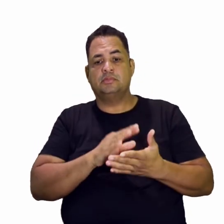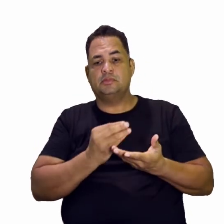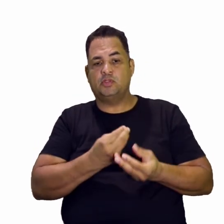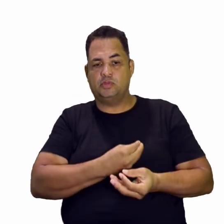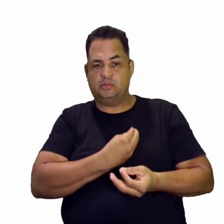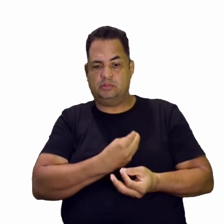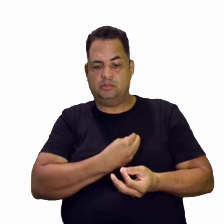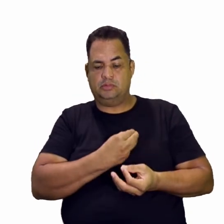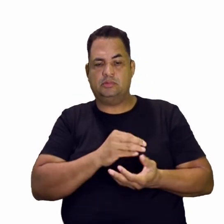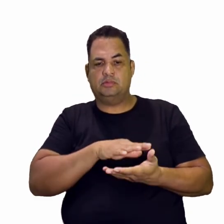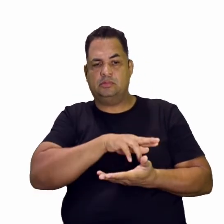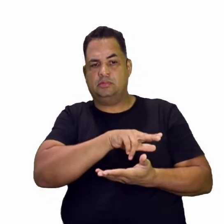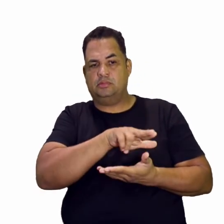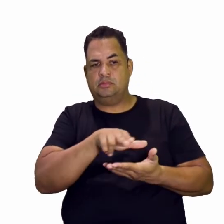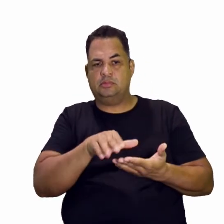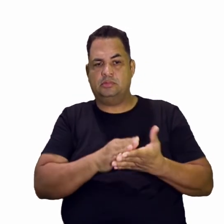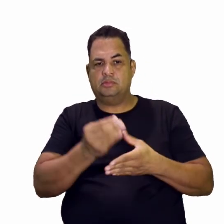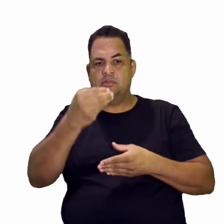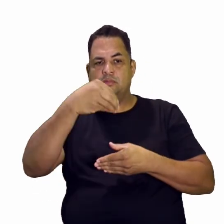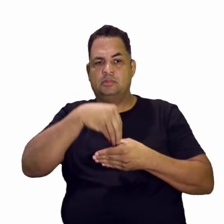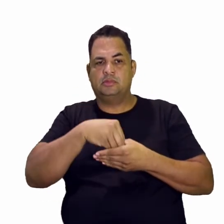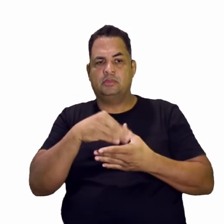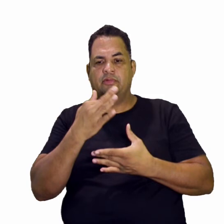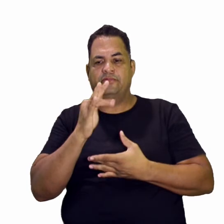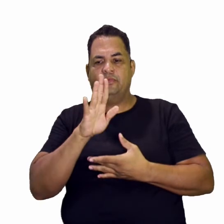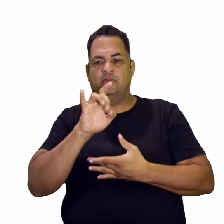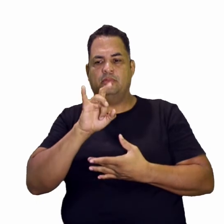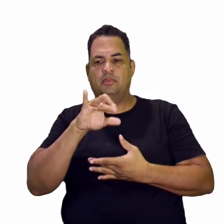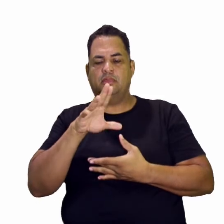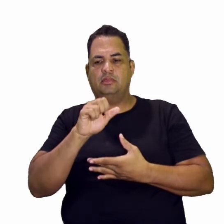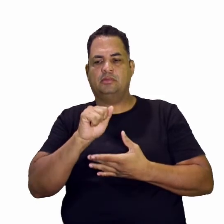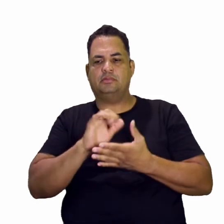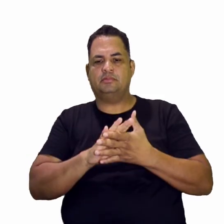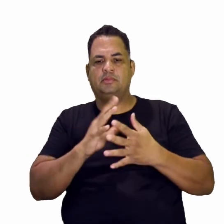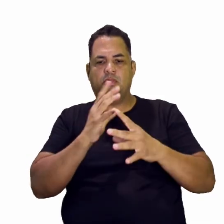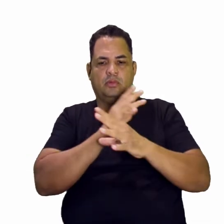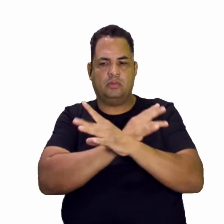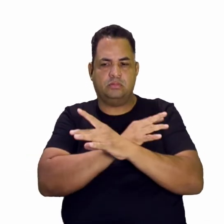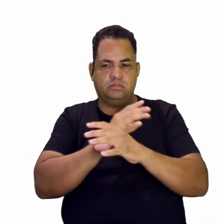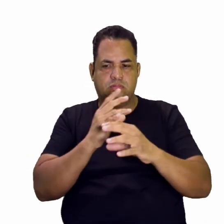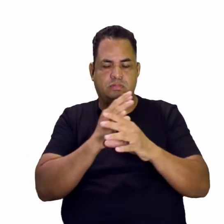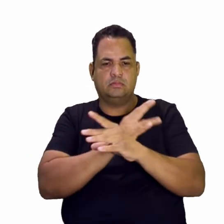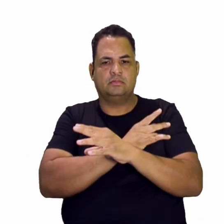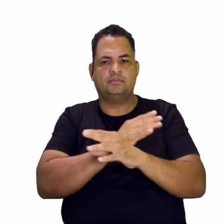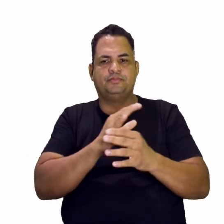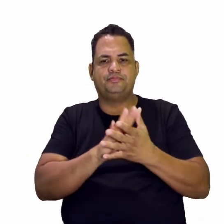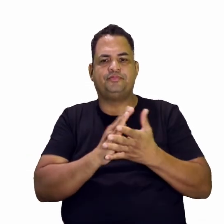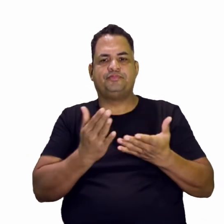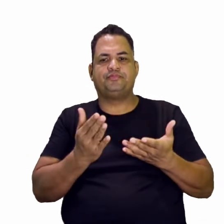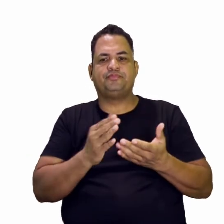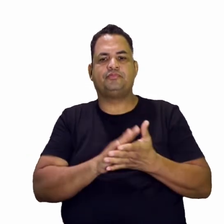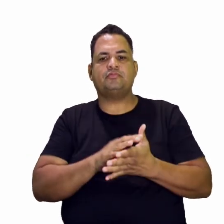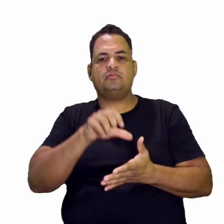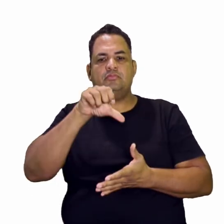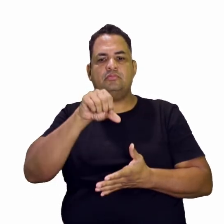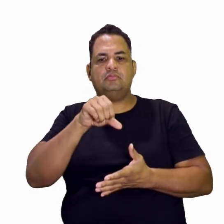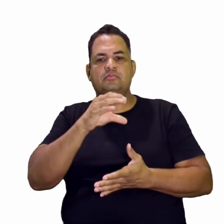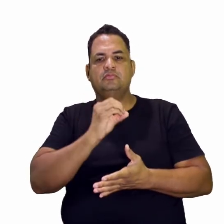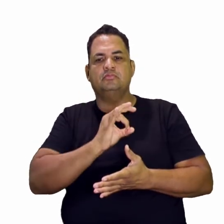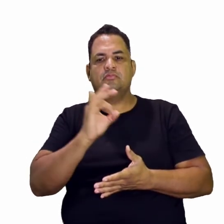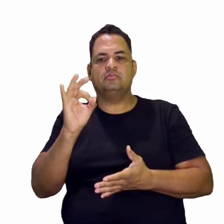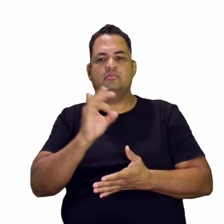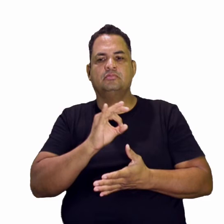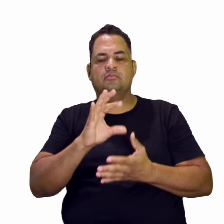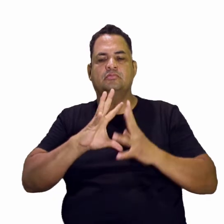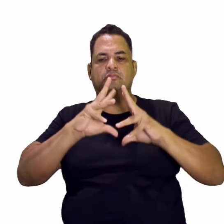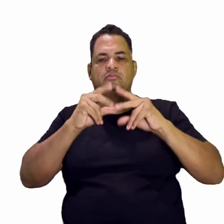esses organismos, dentro do fitoplâncton, né, são as algas ali, que vão corresponder a